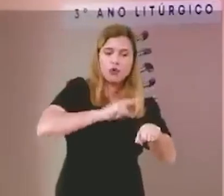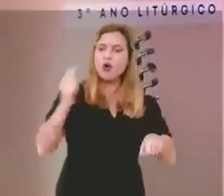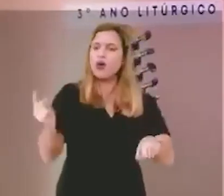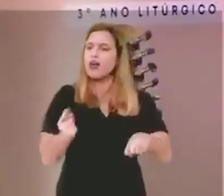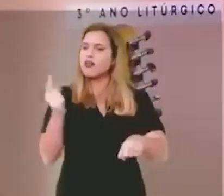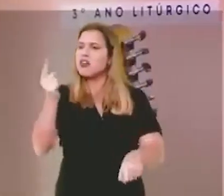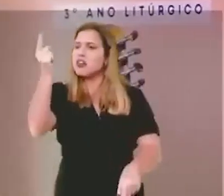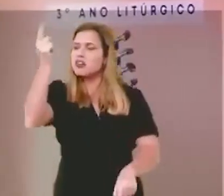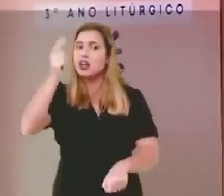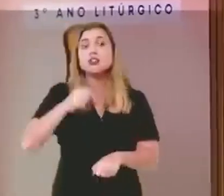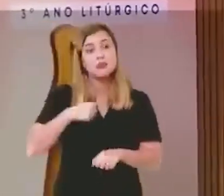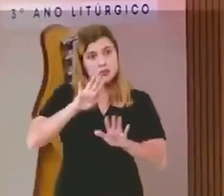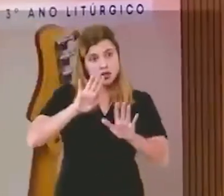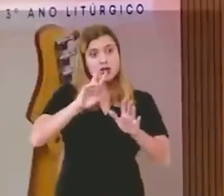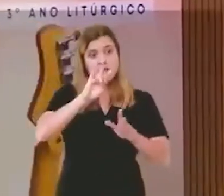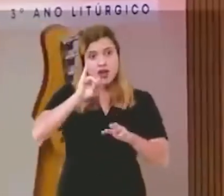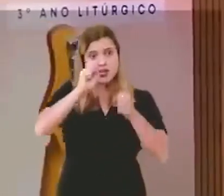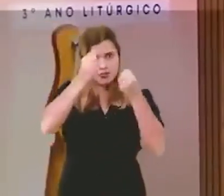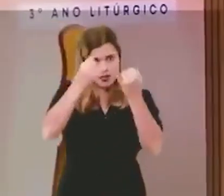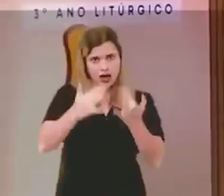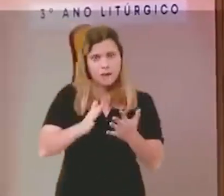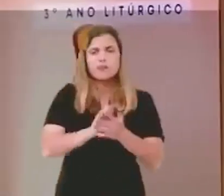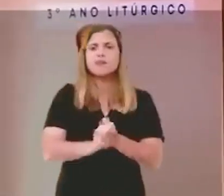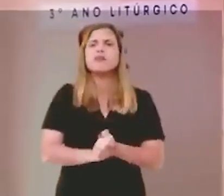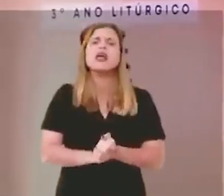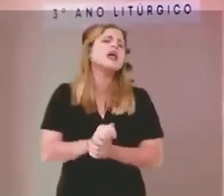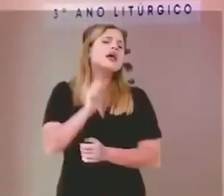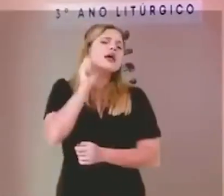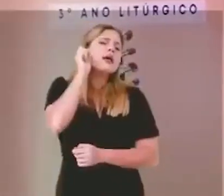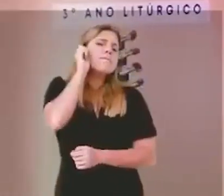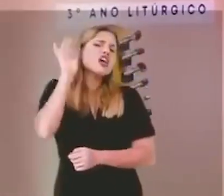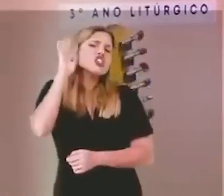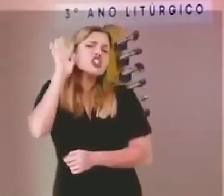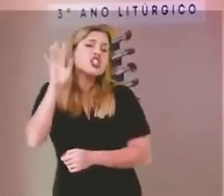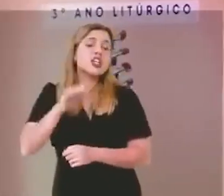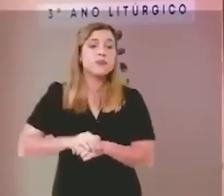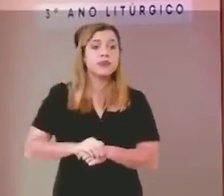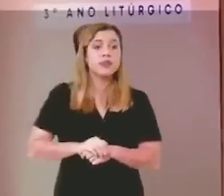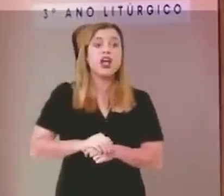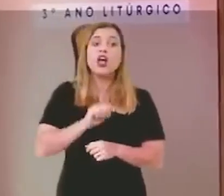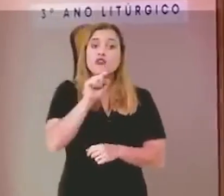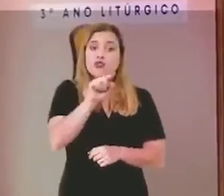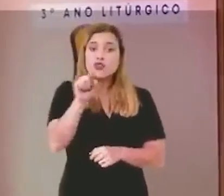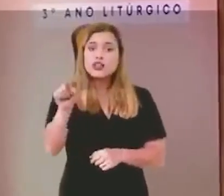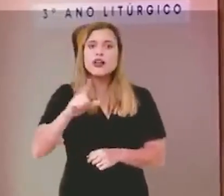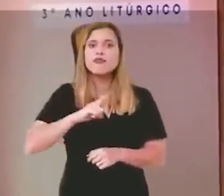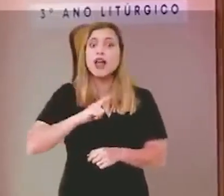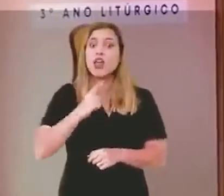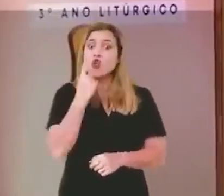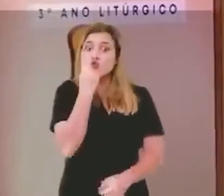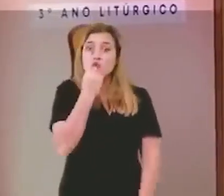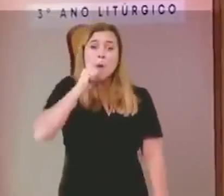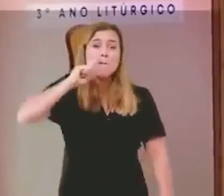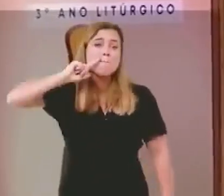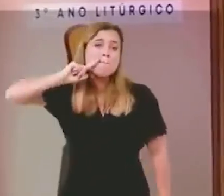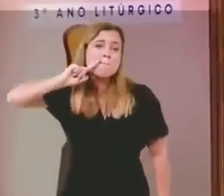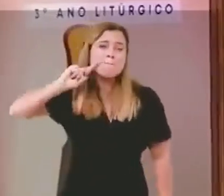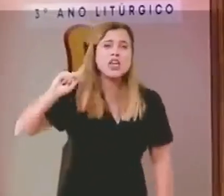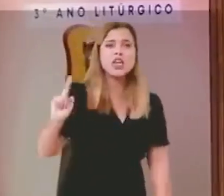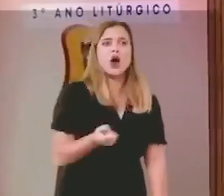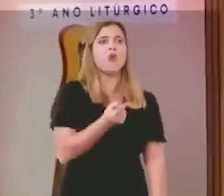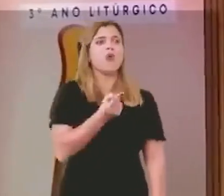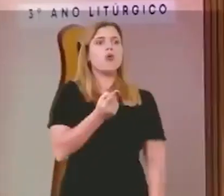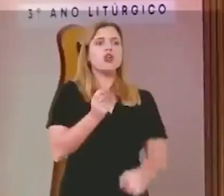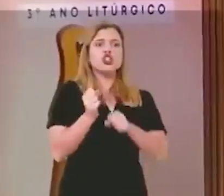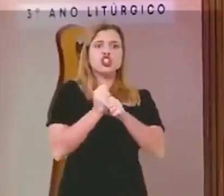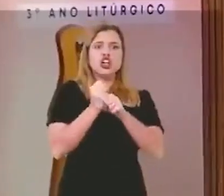Imagine que você conseguisse, num milhão de anos, tirar um dia. Se você tira um dia de